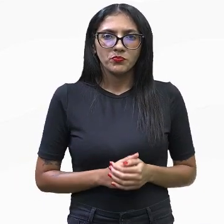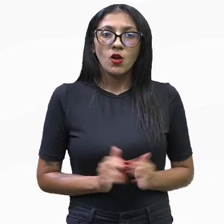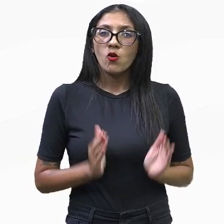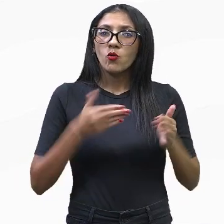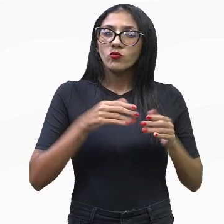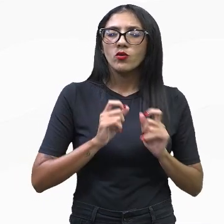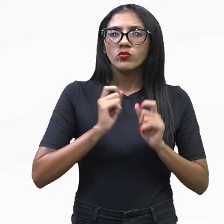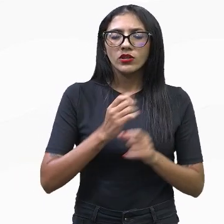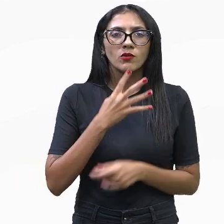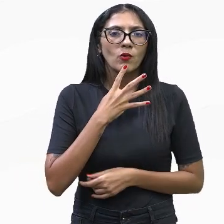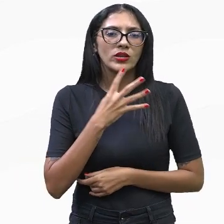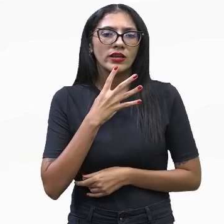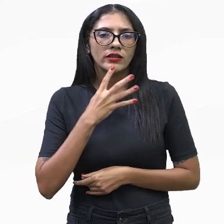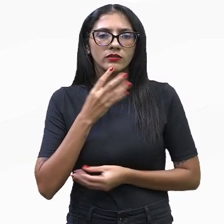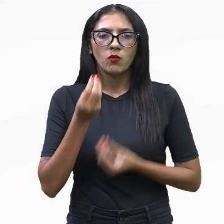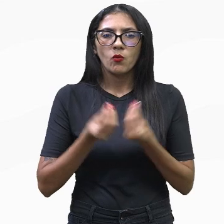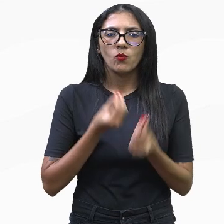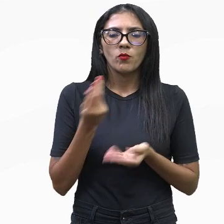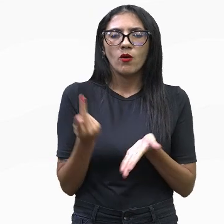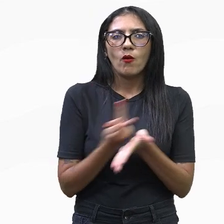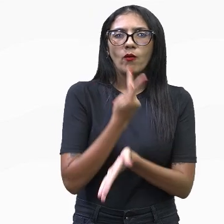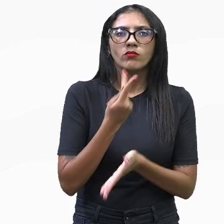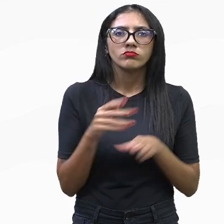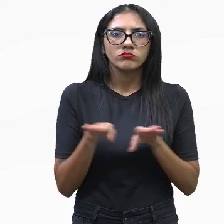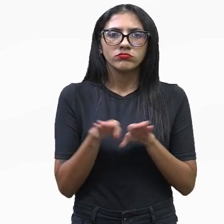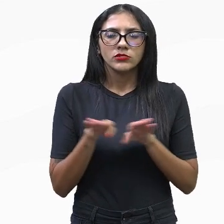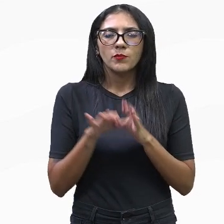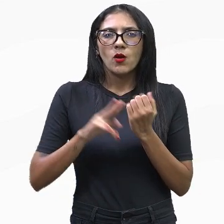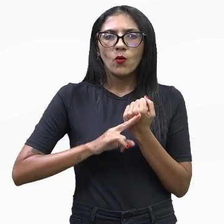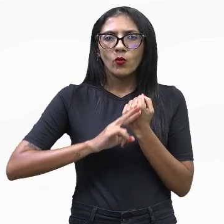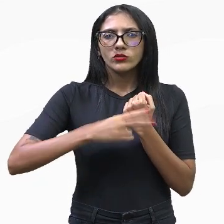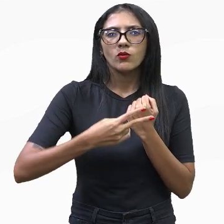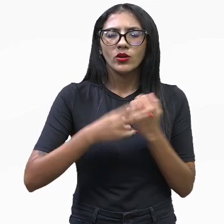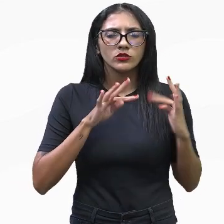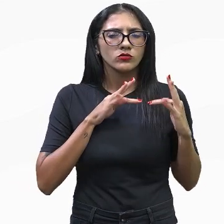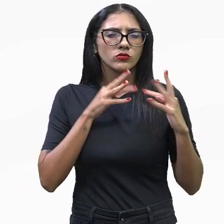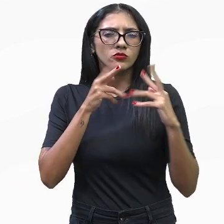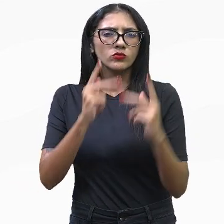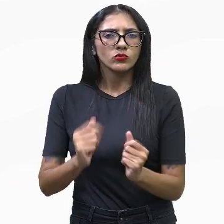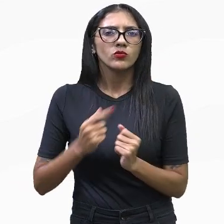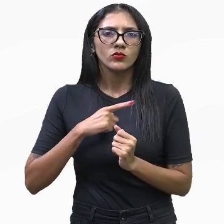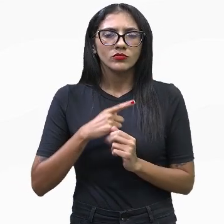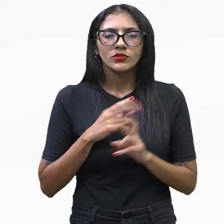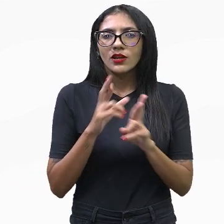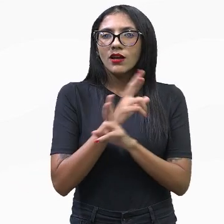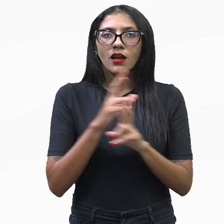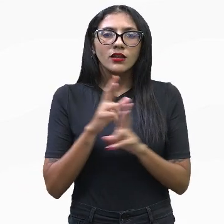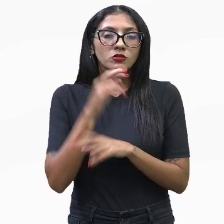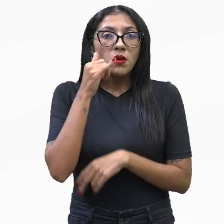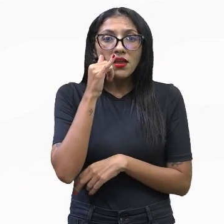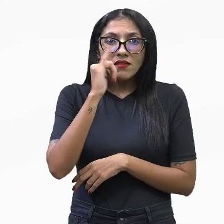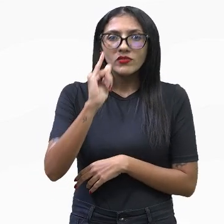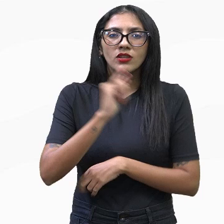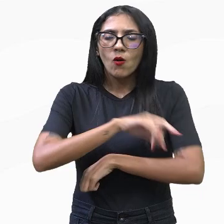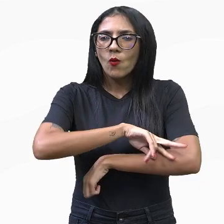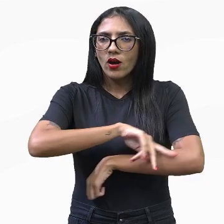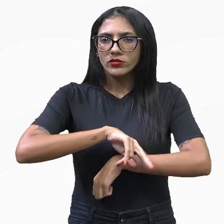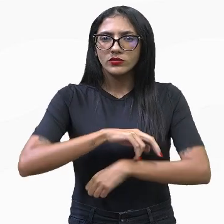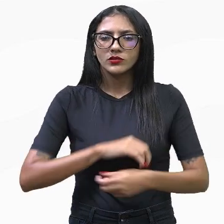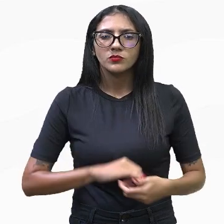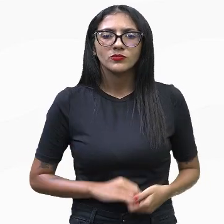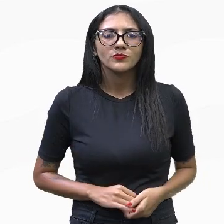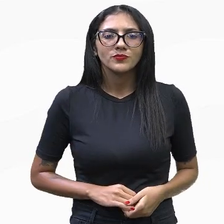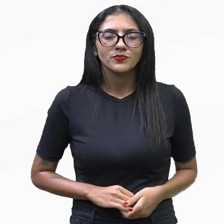as causas e as consequências sobre tudo que permeia o combate ao racismo.